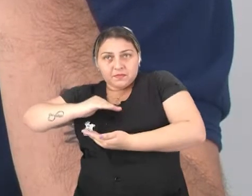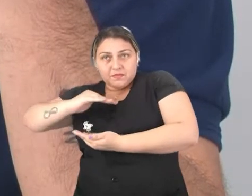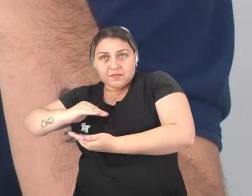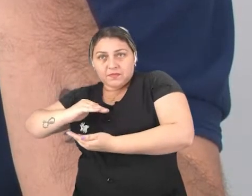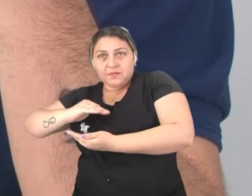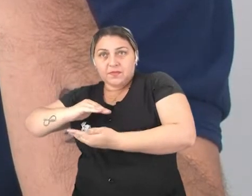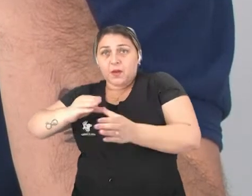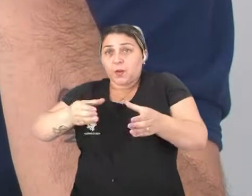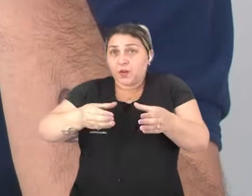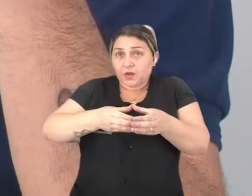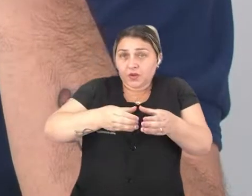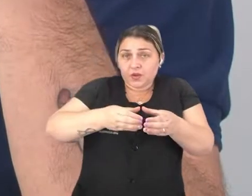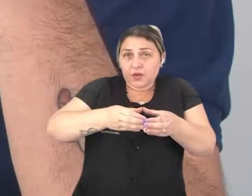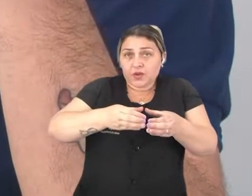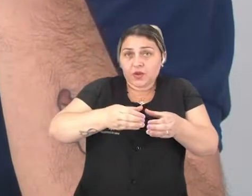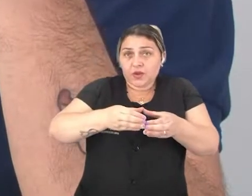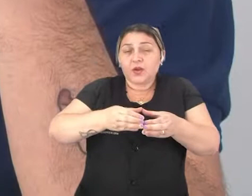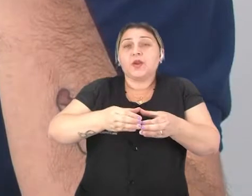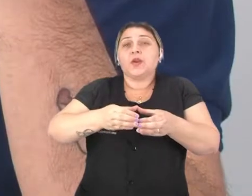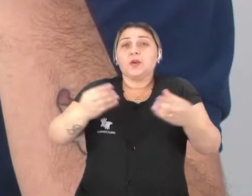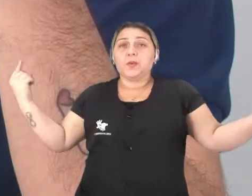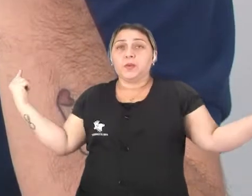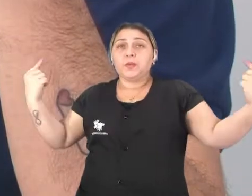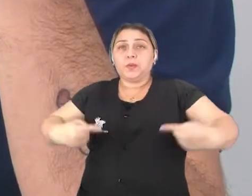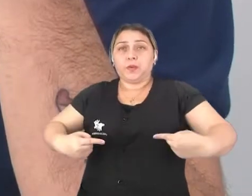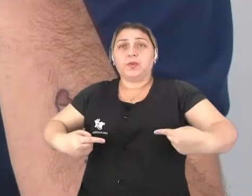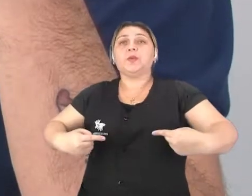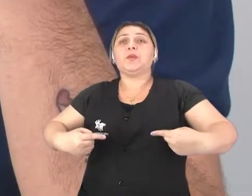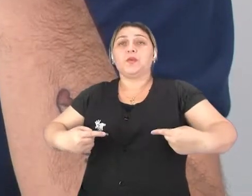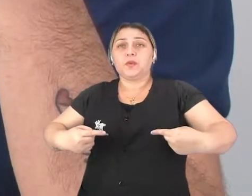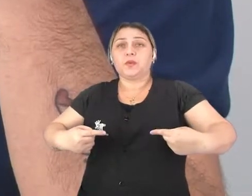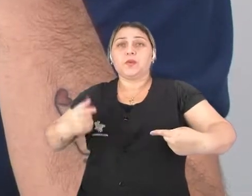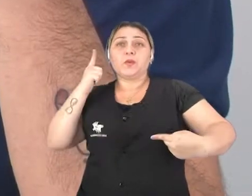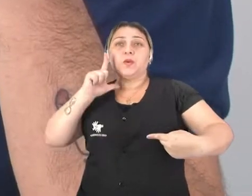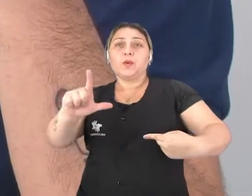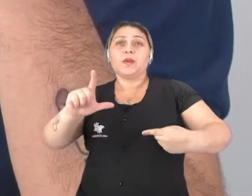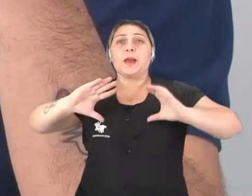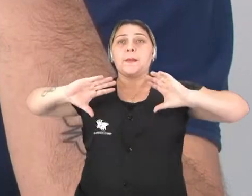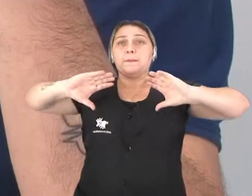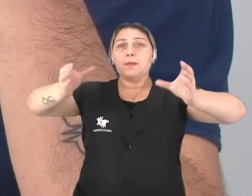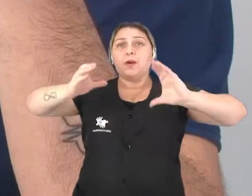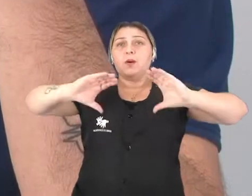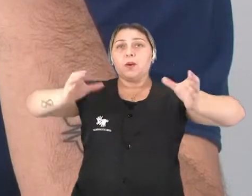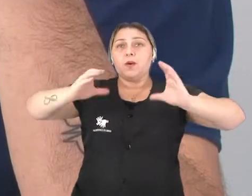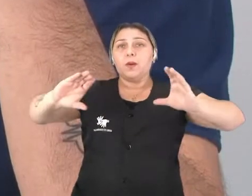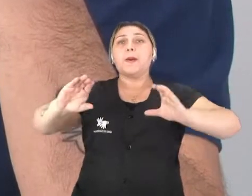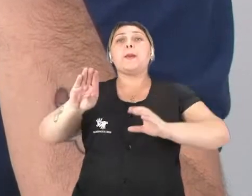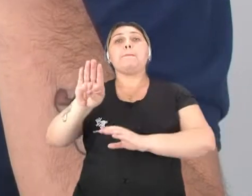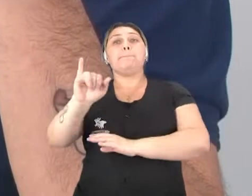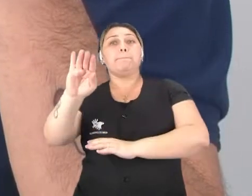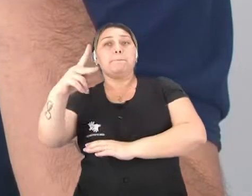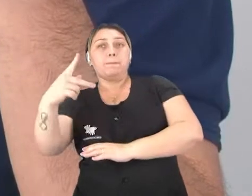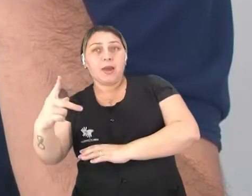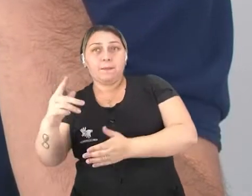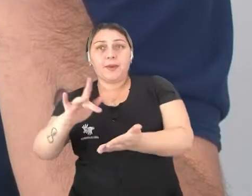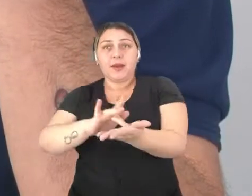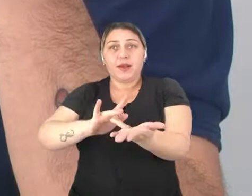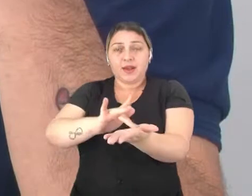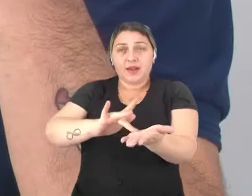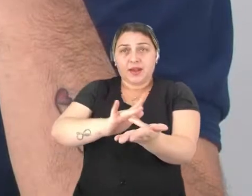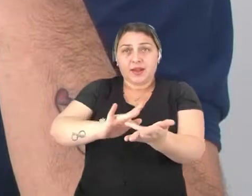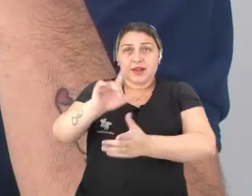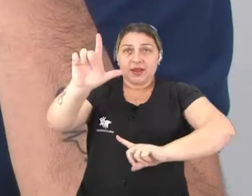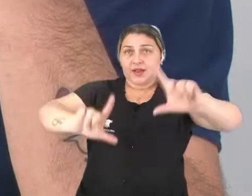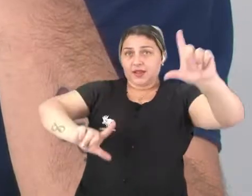times de monstrinhos, né, disputavam a posse de uma bola em forma de bip eletrônico. na tela e